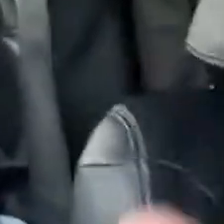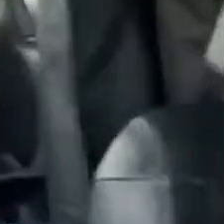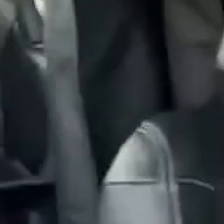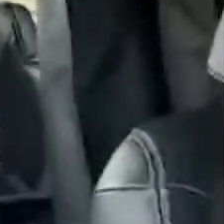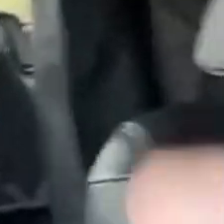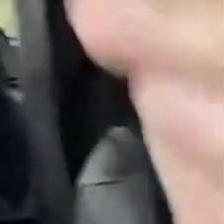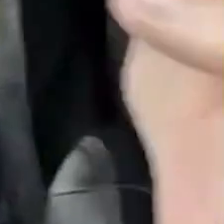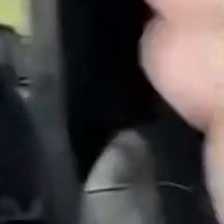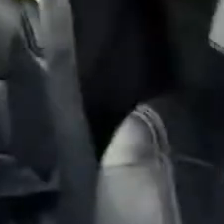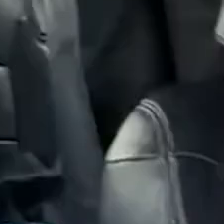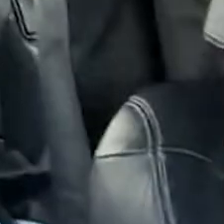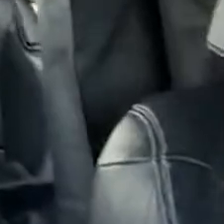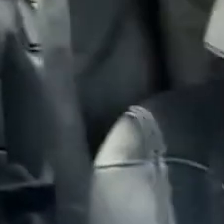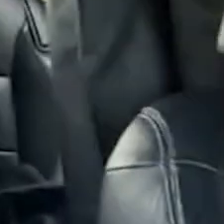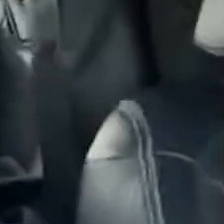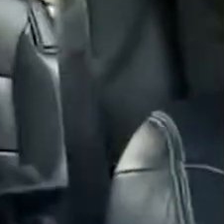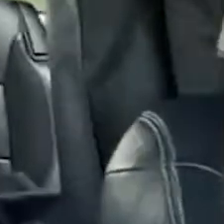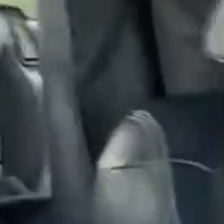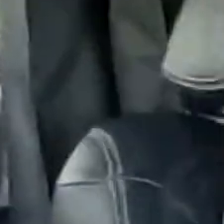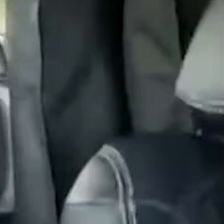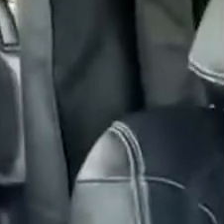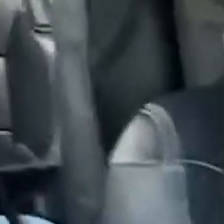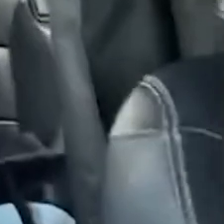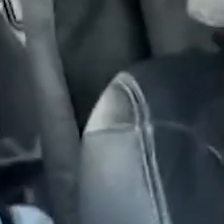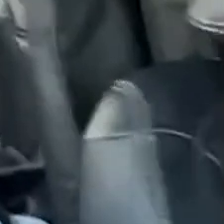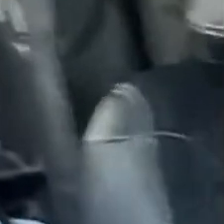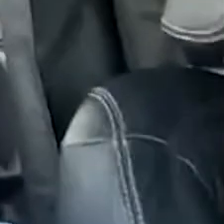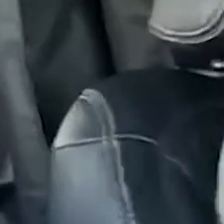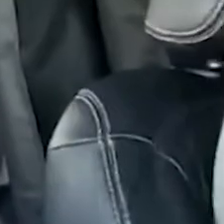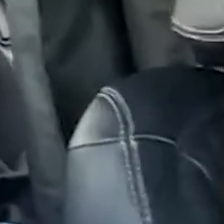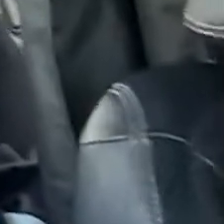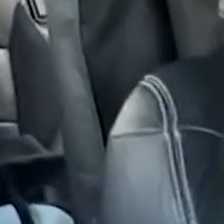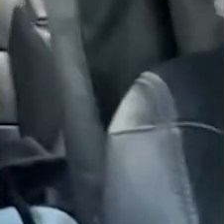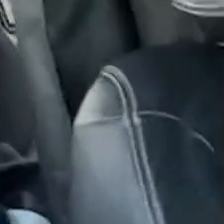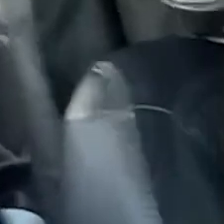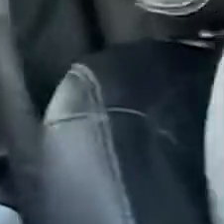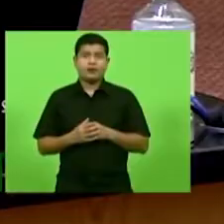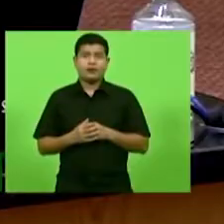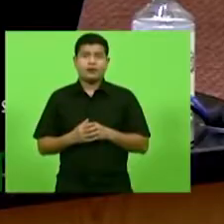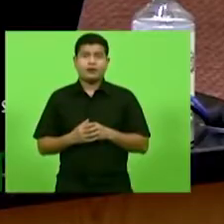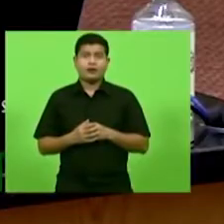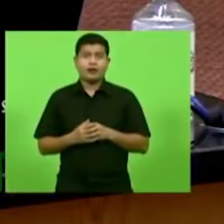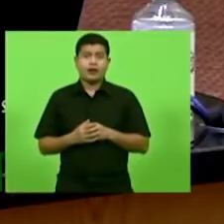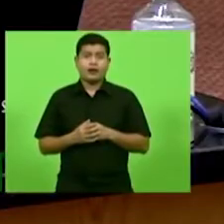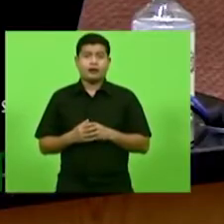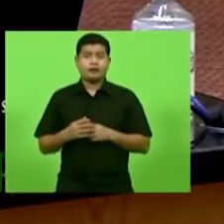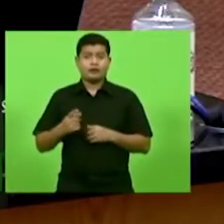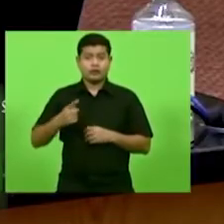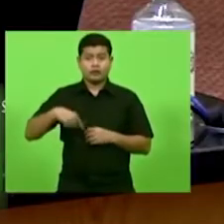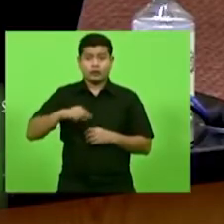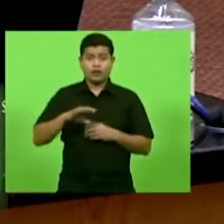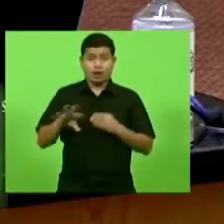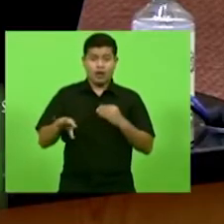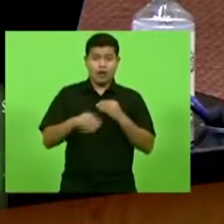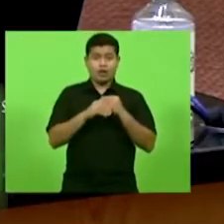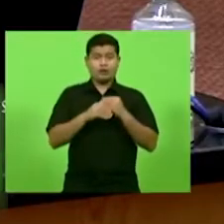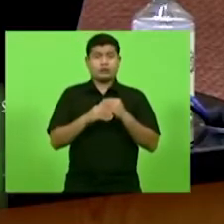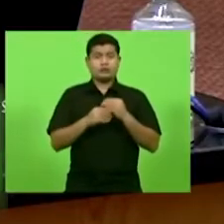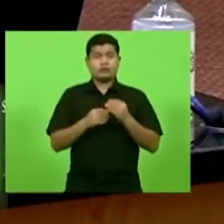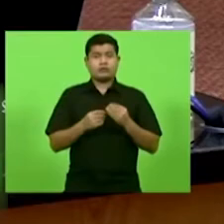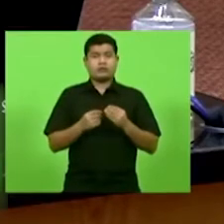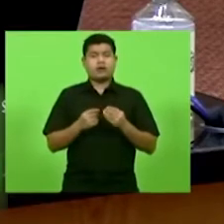Então, nós vamos acompanhar e cobrar os investimentos do governo nessas obras. As nossas emendas no voto